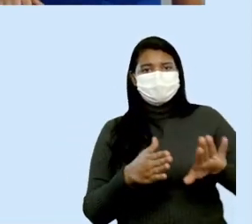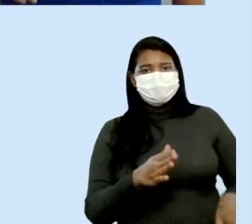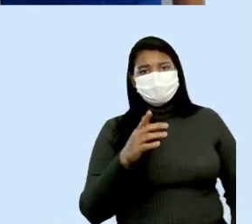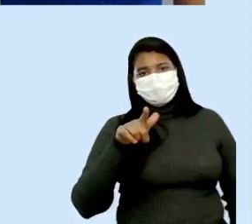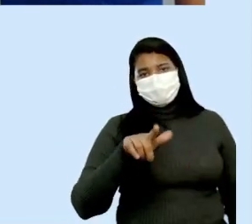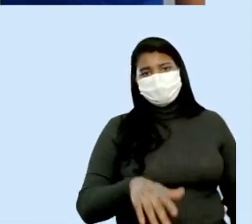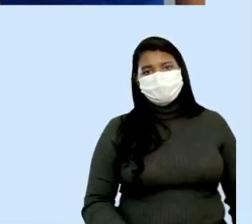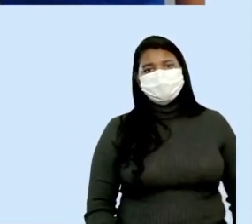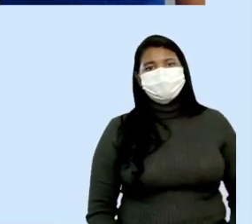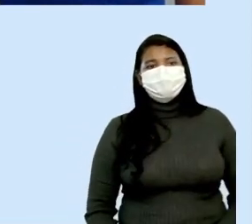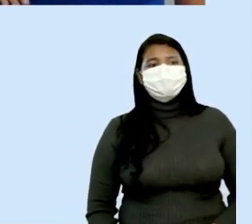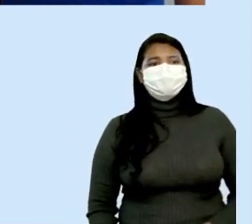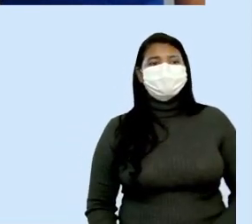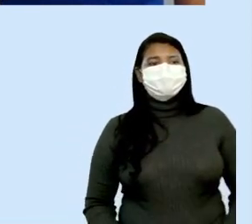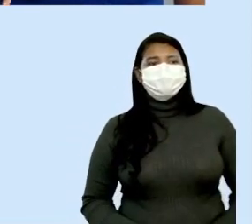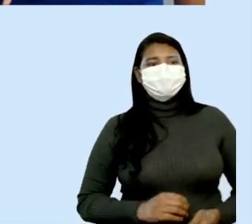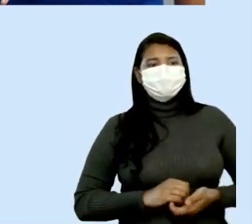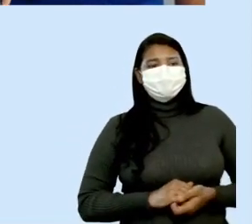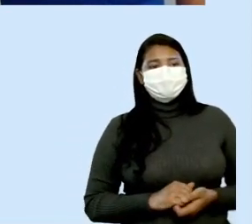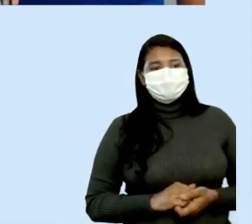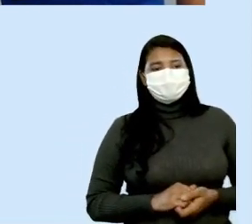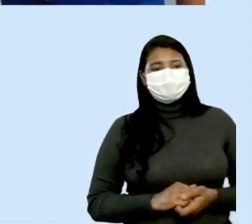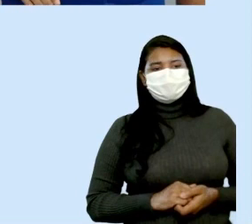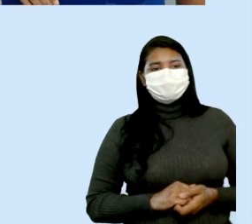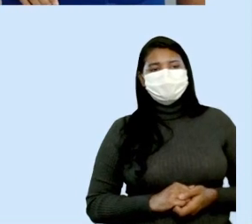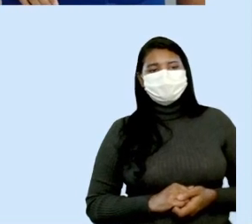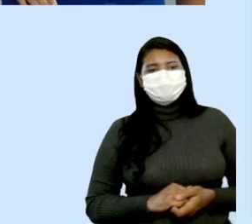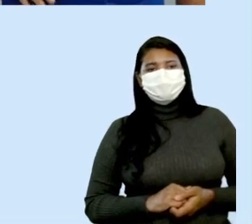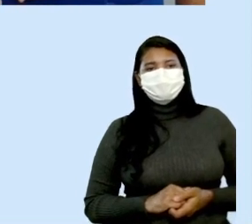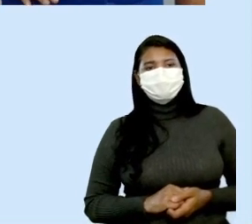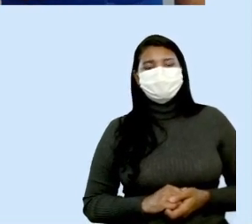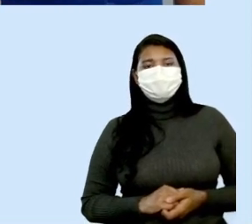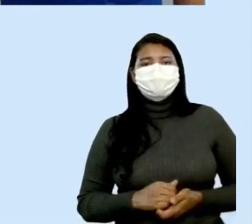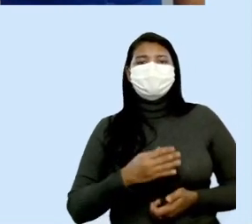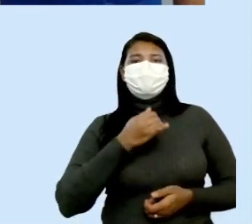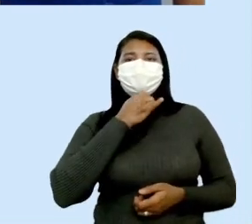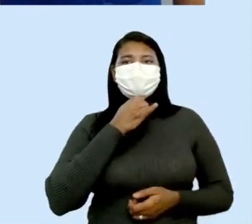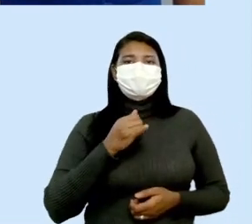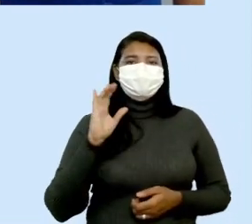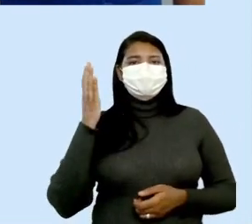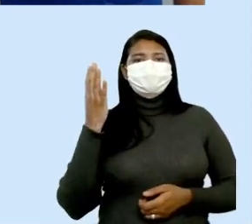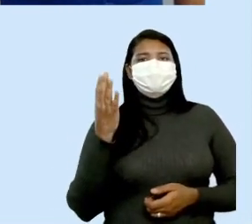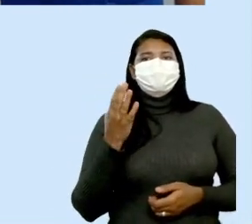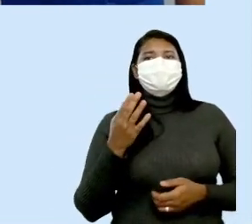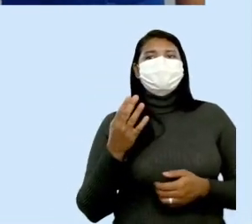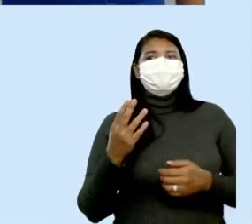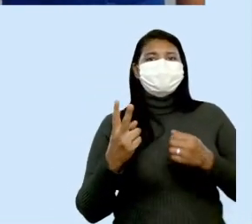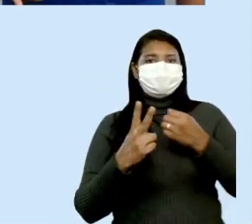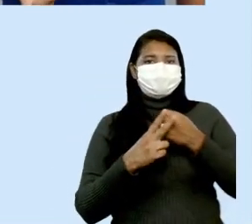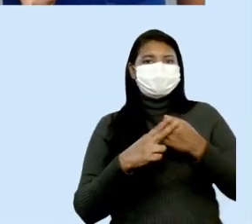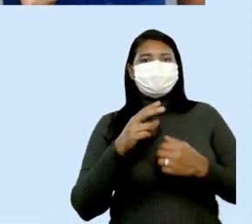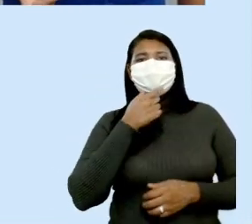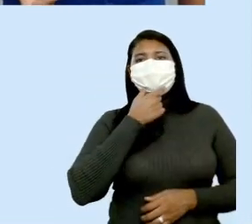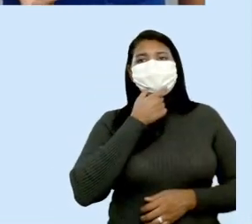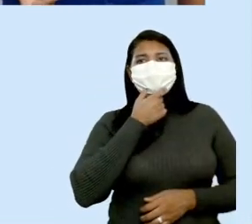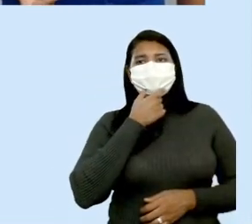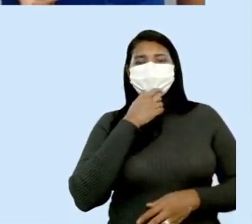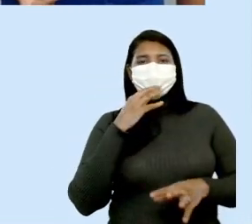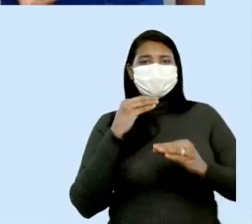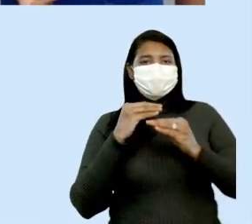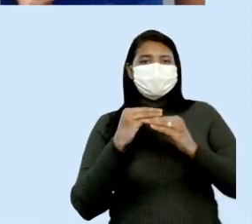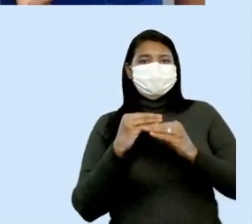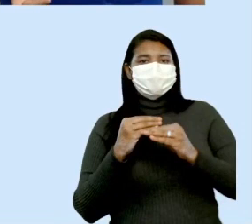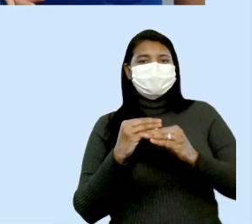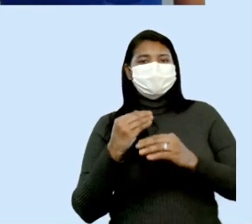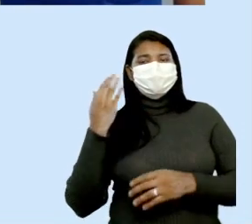Não. O simple past também é chamado de past simple. É um dos tempos verbais do inglês que equivale